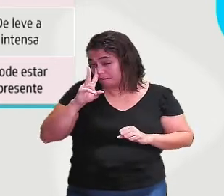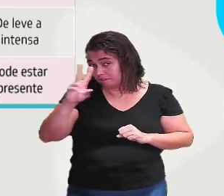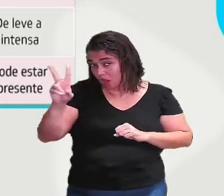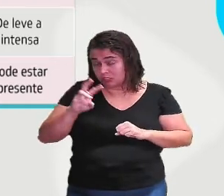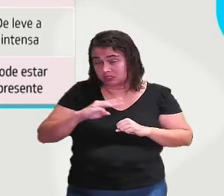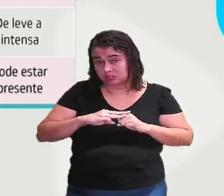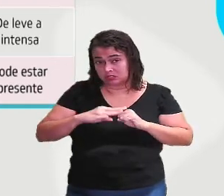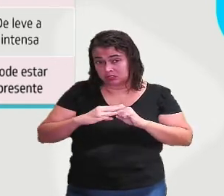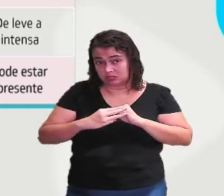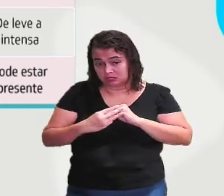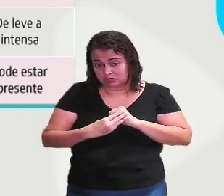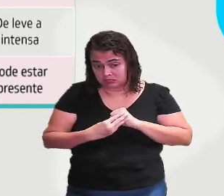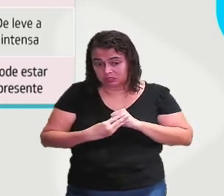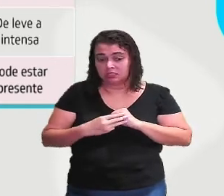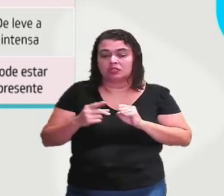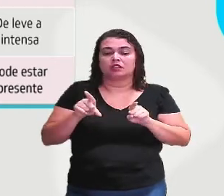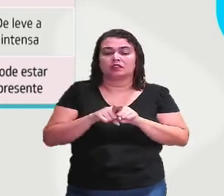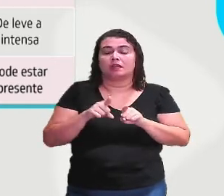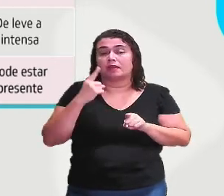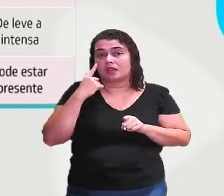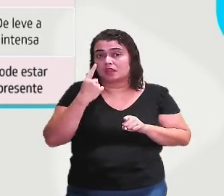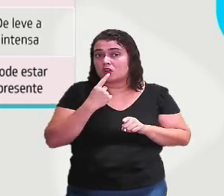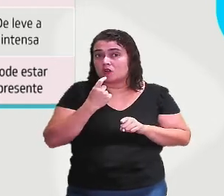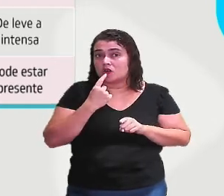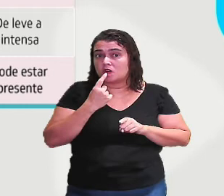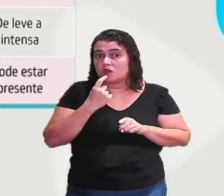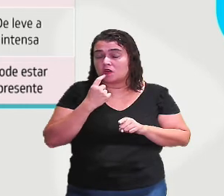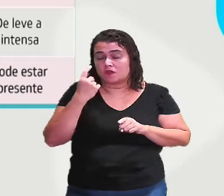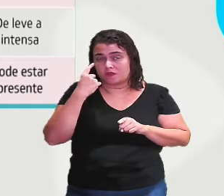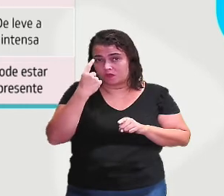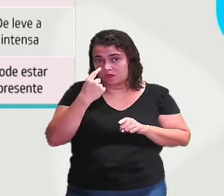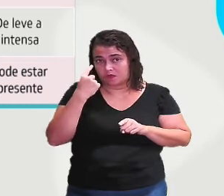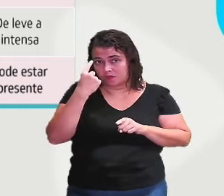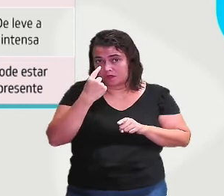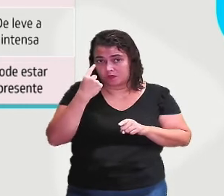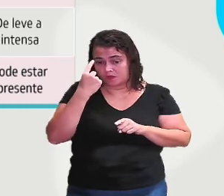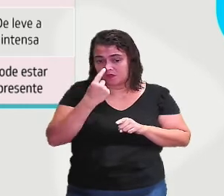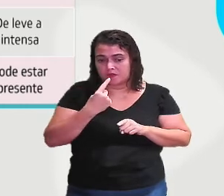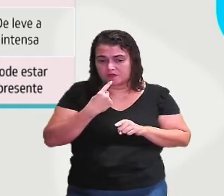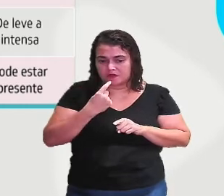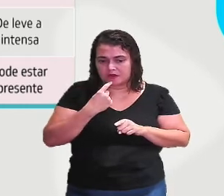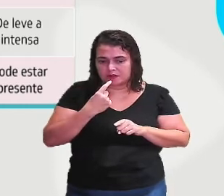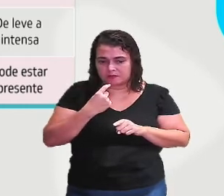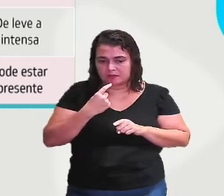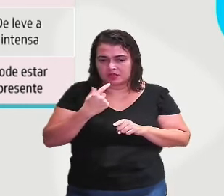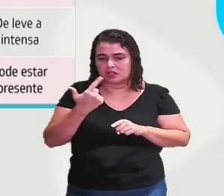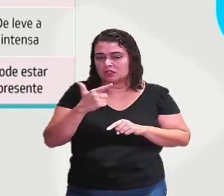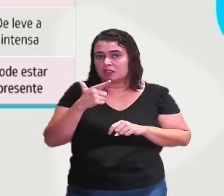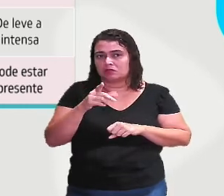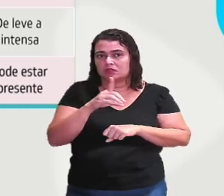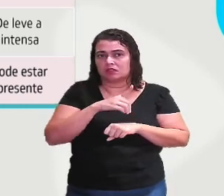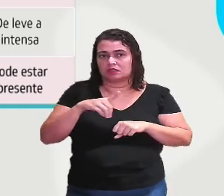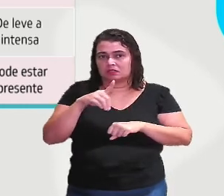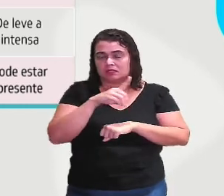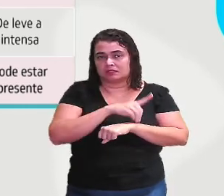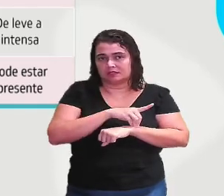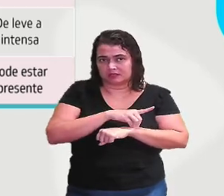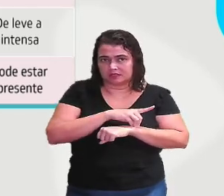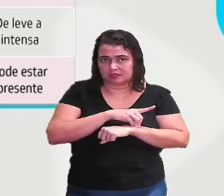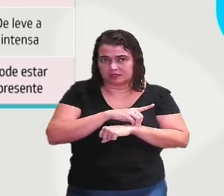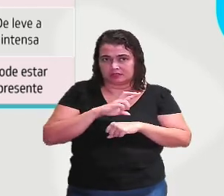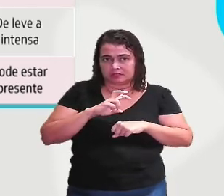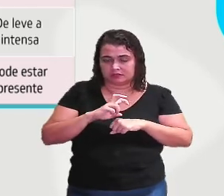eu falo de vermelhidão nos olhos, você vê que há ausência na dengue. Já quando eu penso em chikungunya e zika, pode